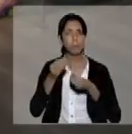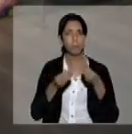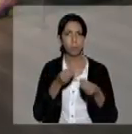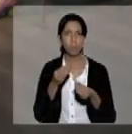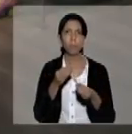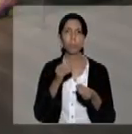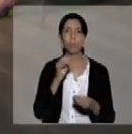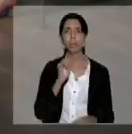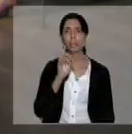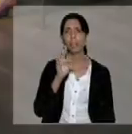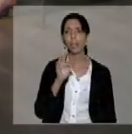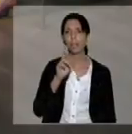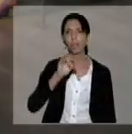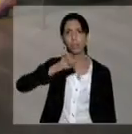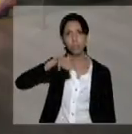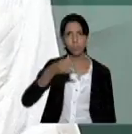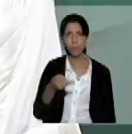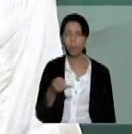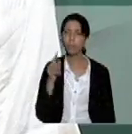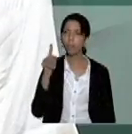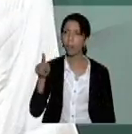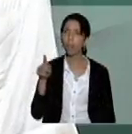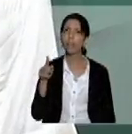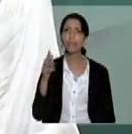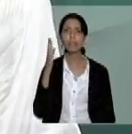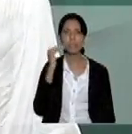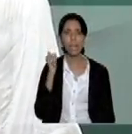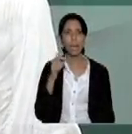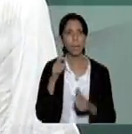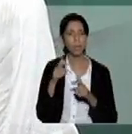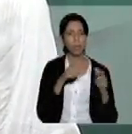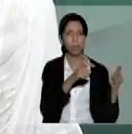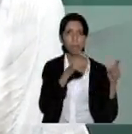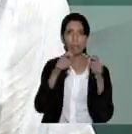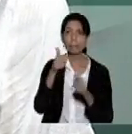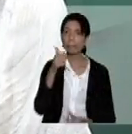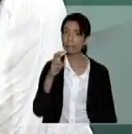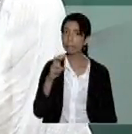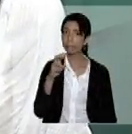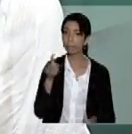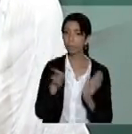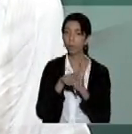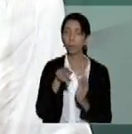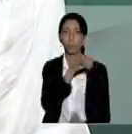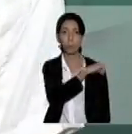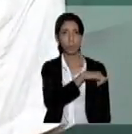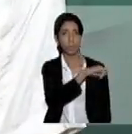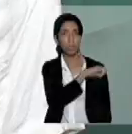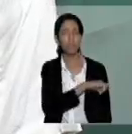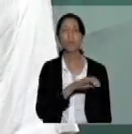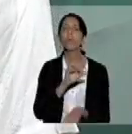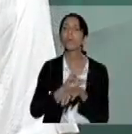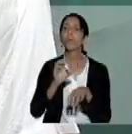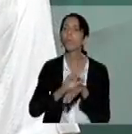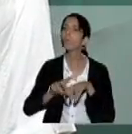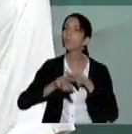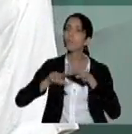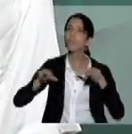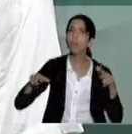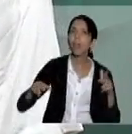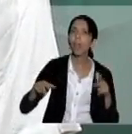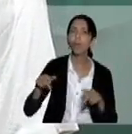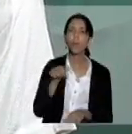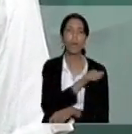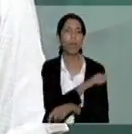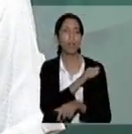como funciona o IFRJ. São 15 campos, né, no estado do Rio de Janeiro. Quais são os cursos oferecidos?